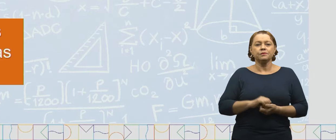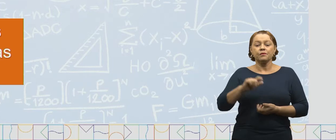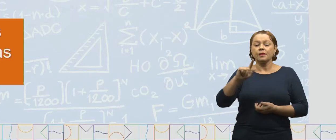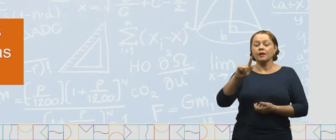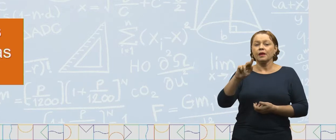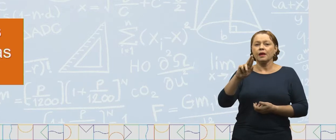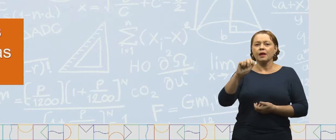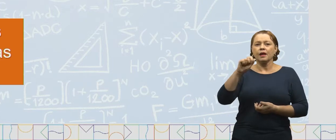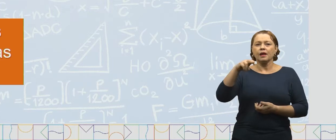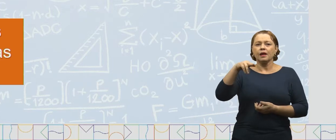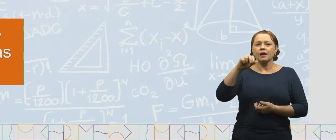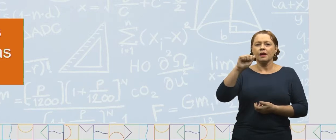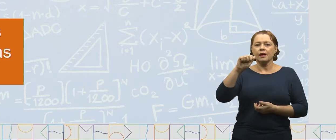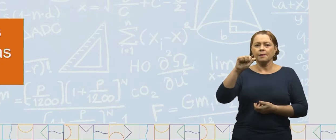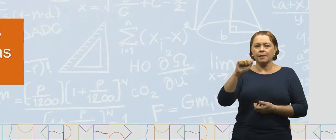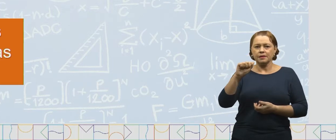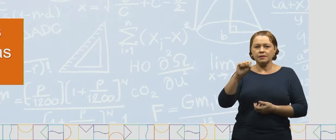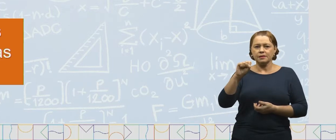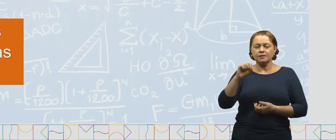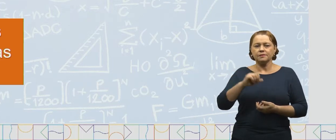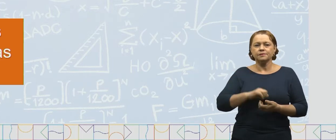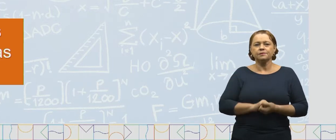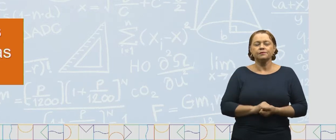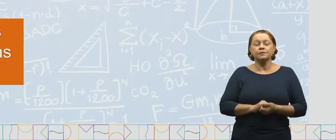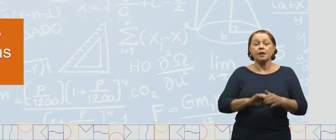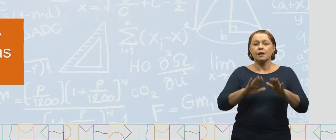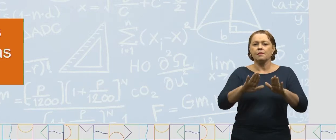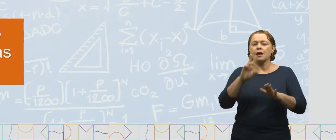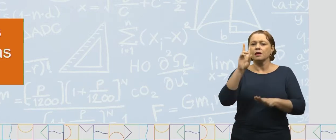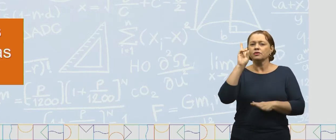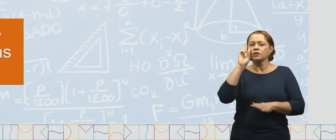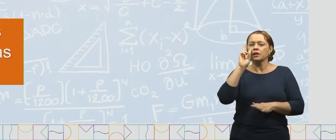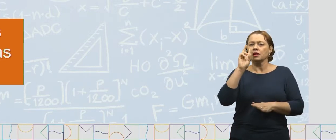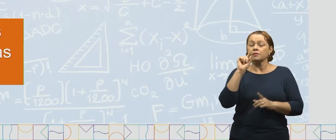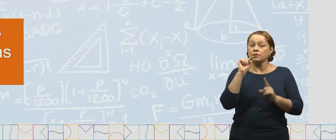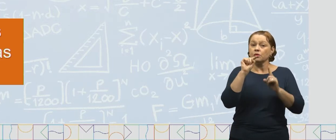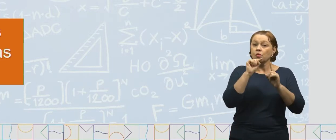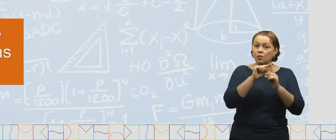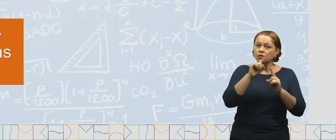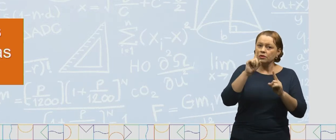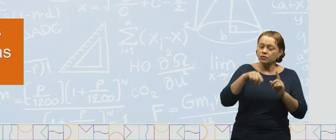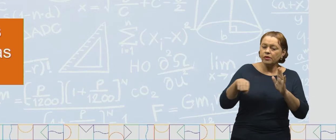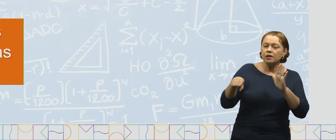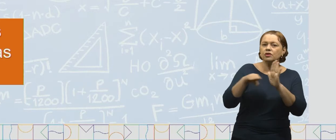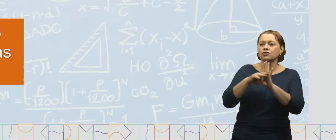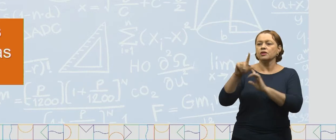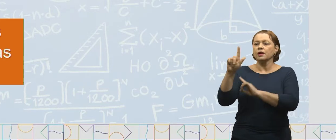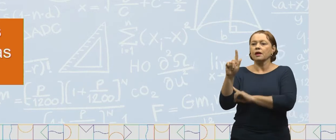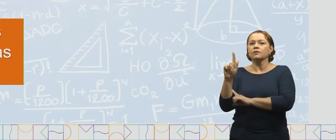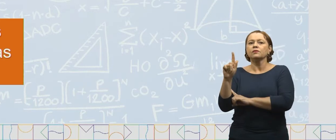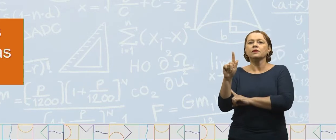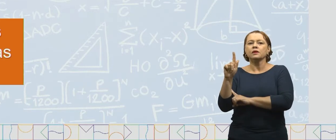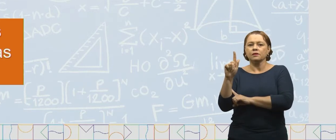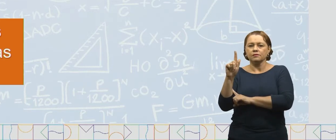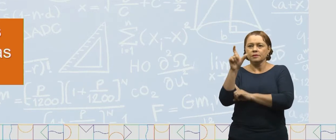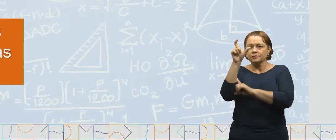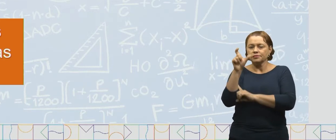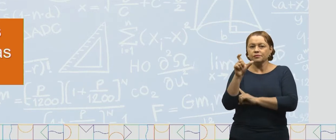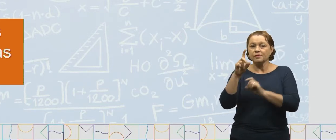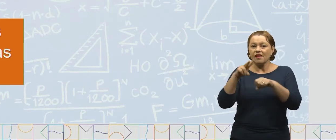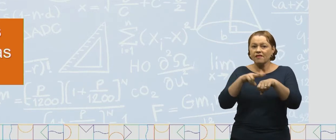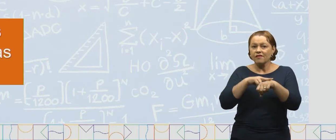1.700 decagramas. Mas lembre-se, o nosso objetivo é chegar o grama no centro da